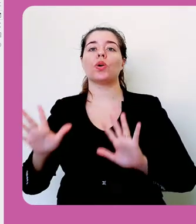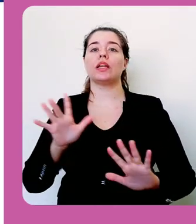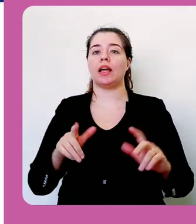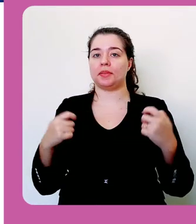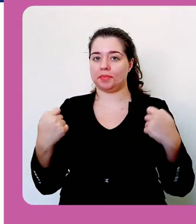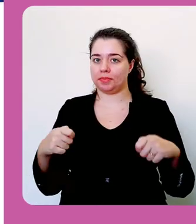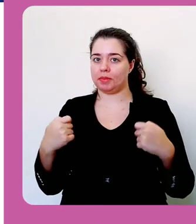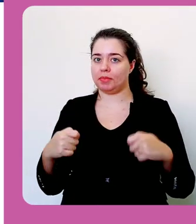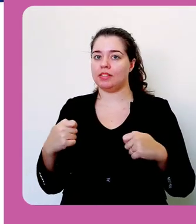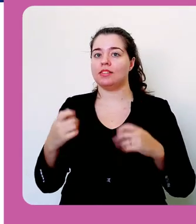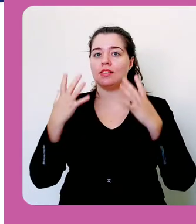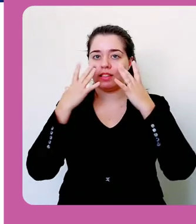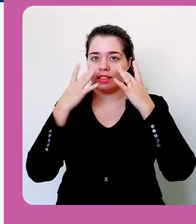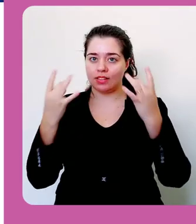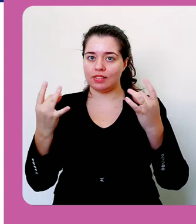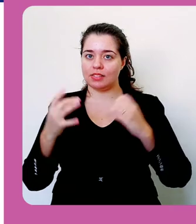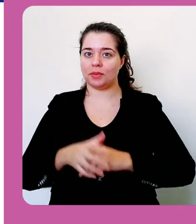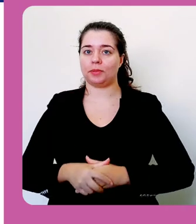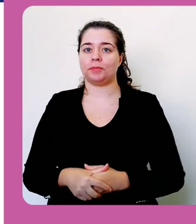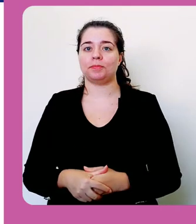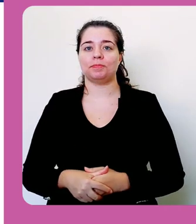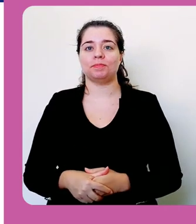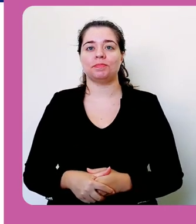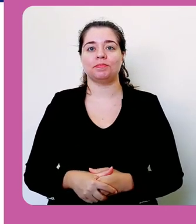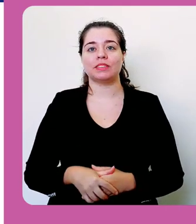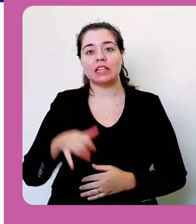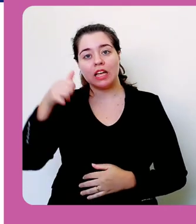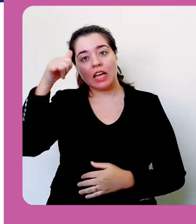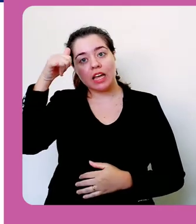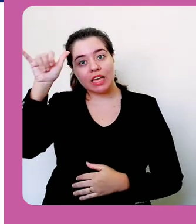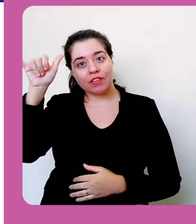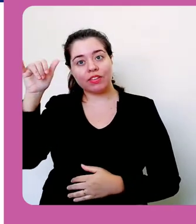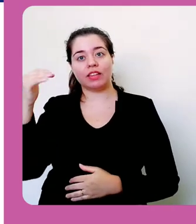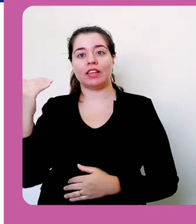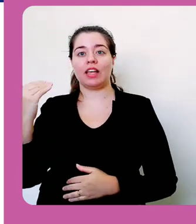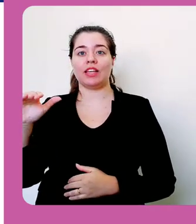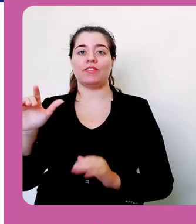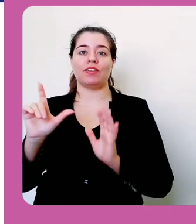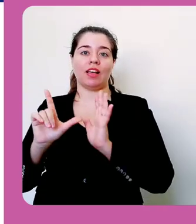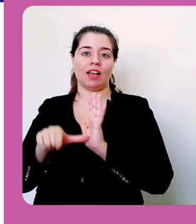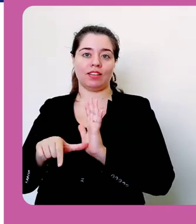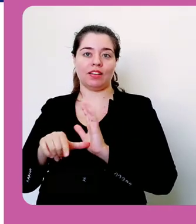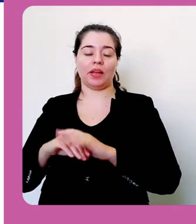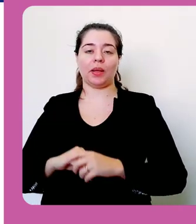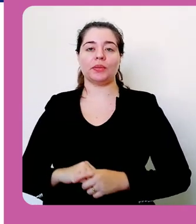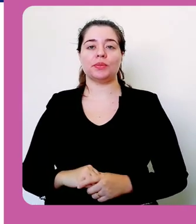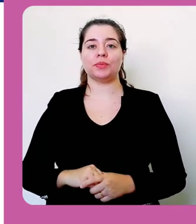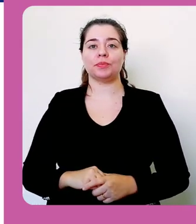atraso. Ah, o prevenir envios em atraso. Então vamos ver o prevenir envios em atraso.